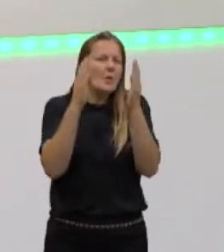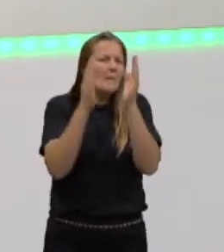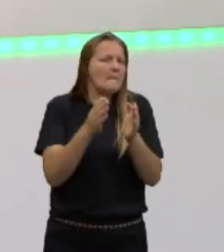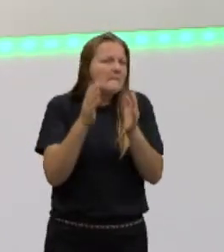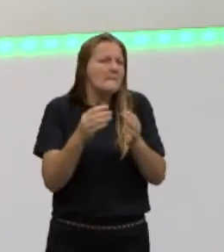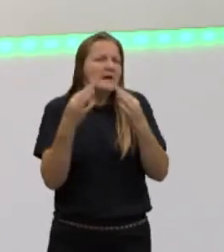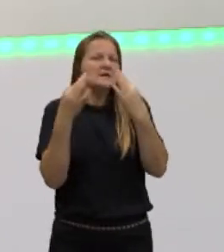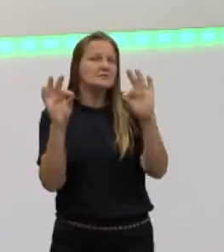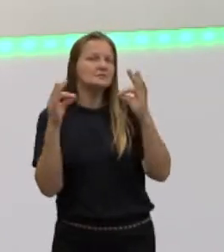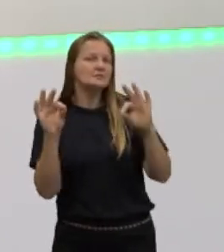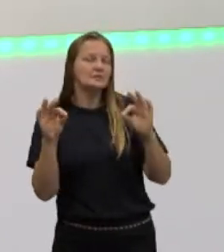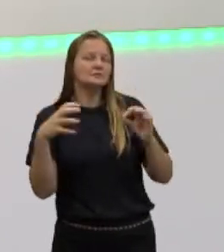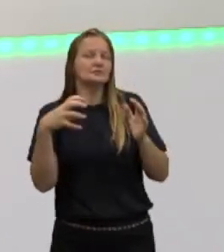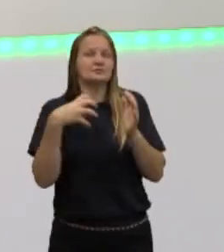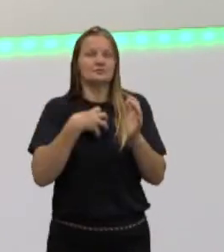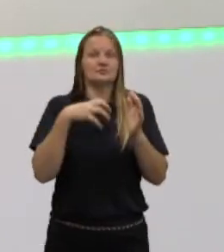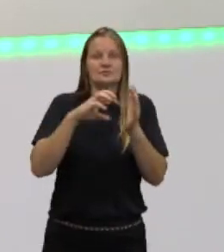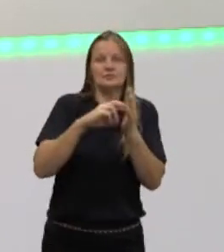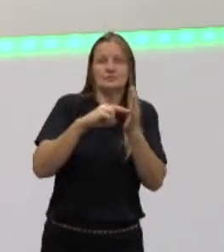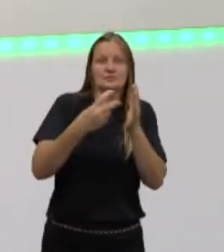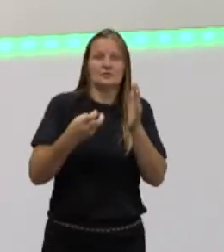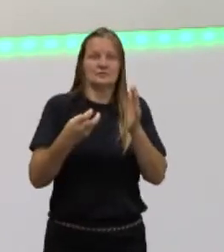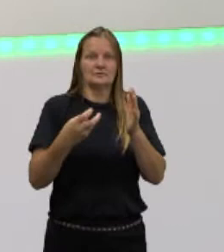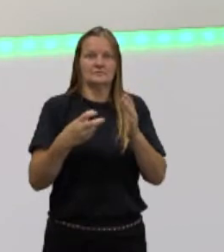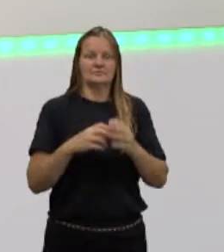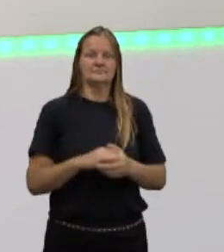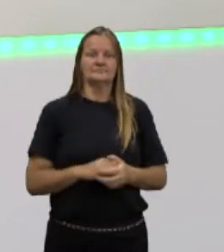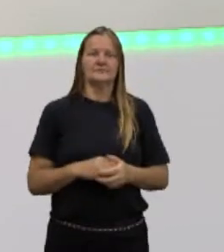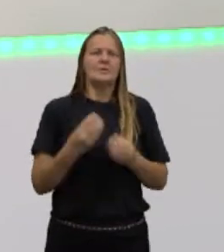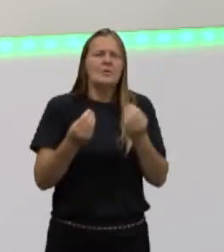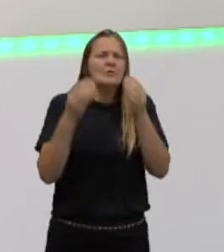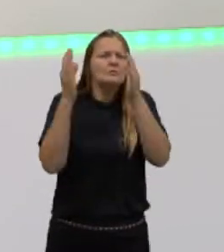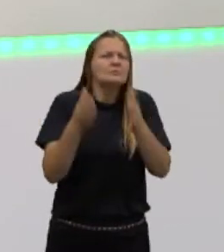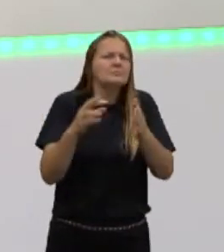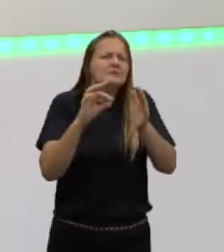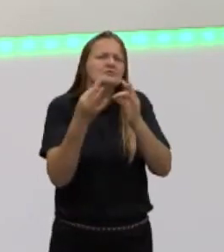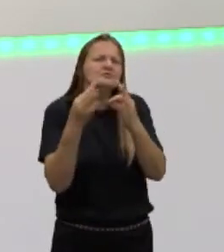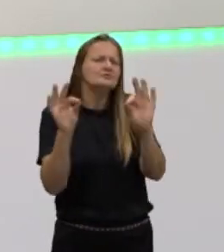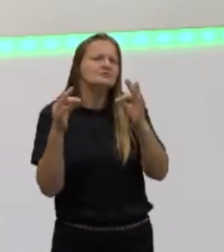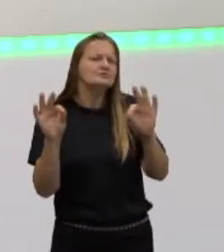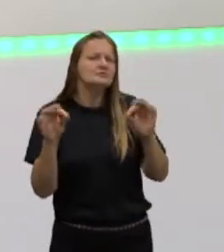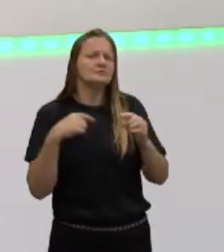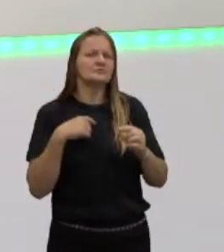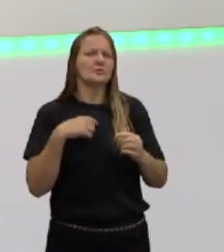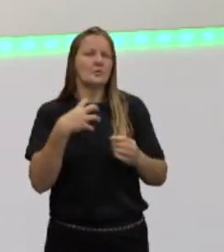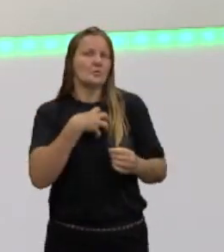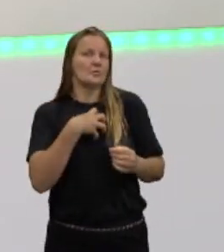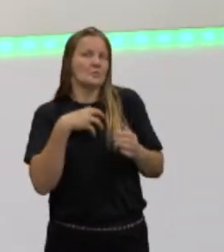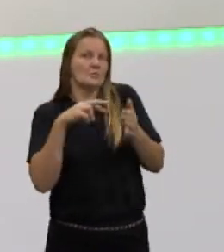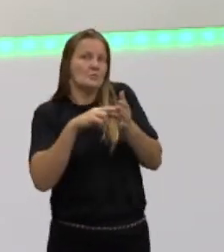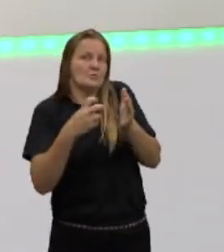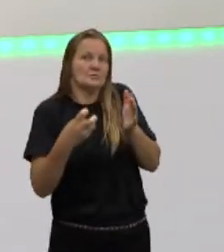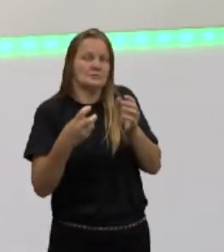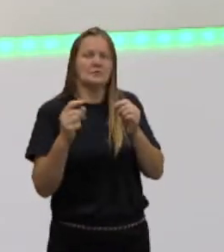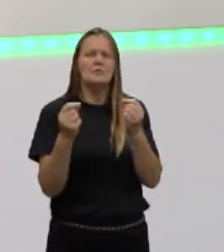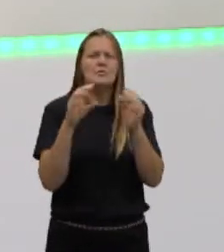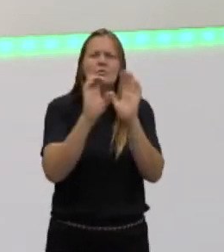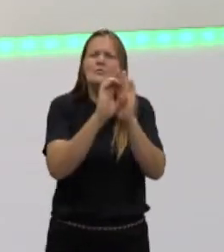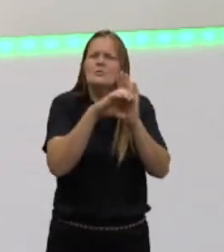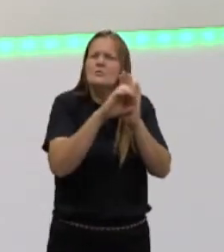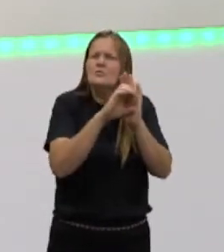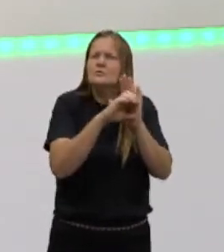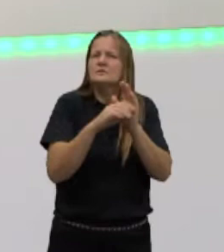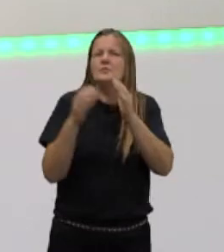sintático e semântico, né? Para entender o que é um paralelismo sintático e semântico, eu preciso entender antes o conceito